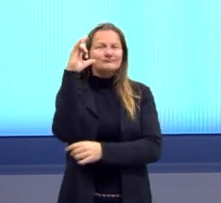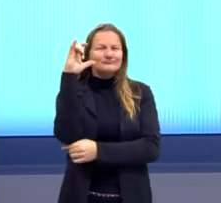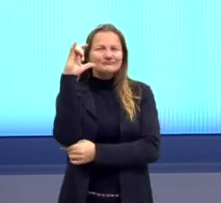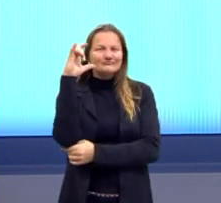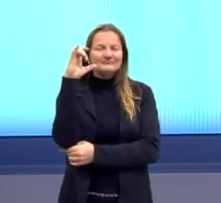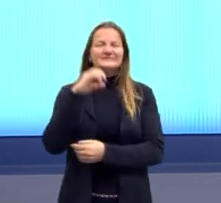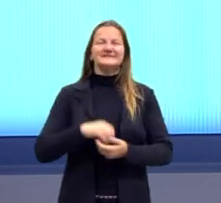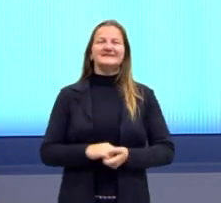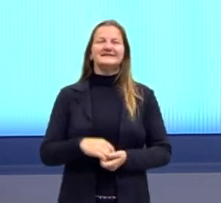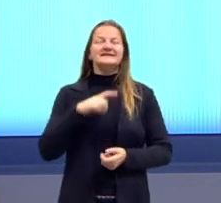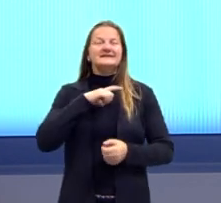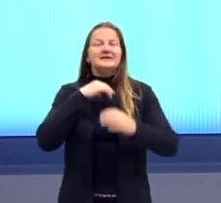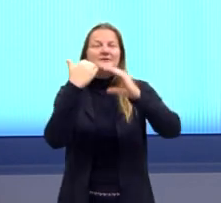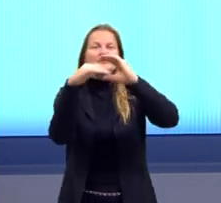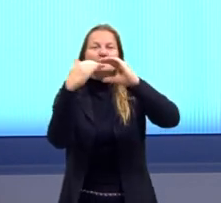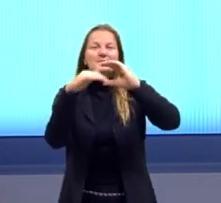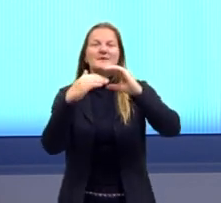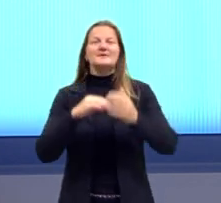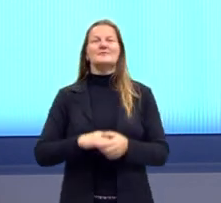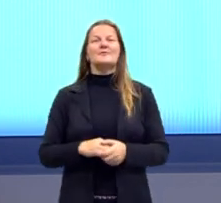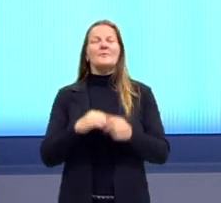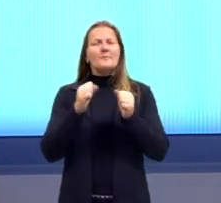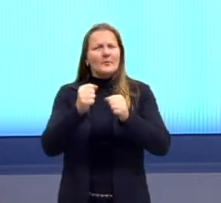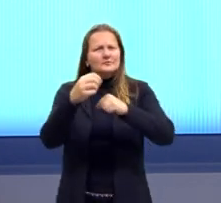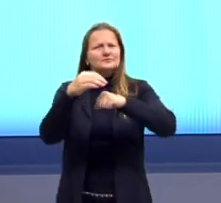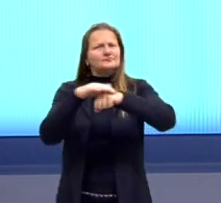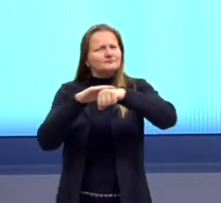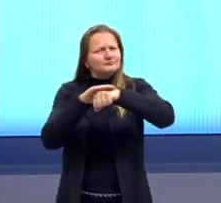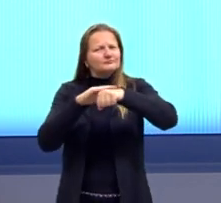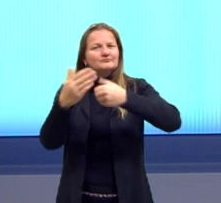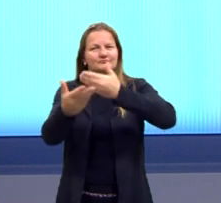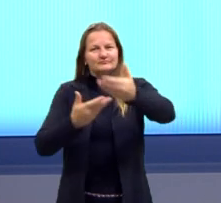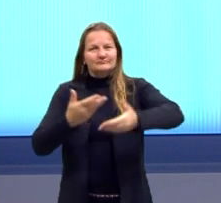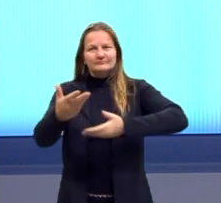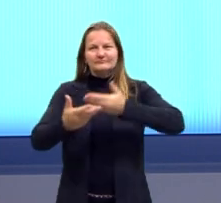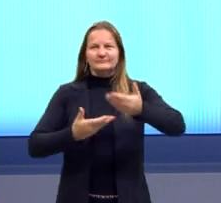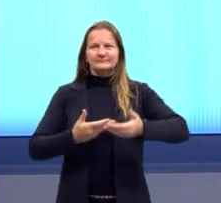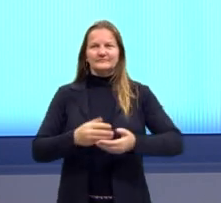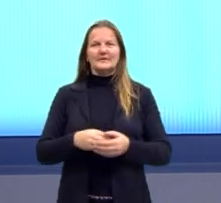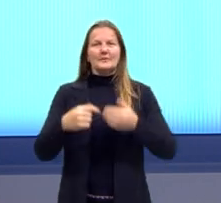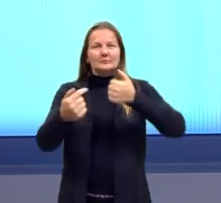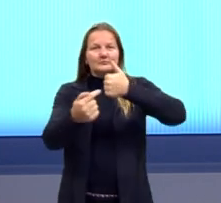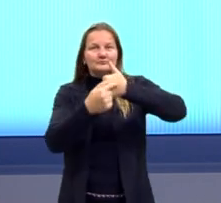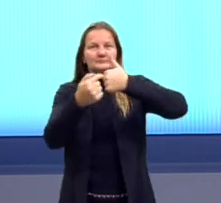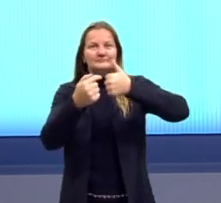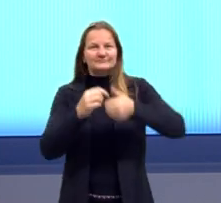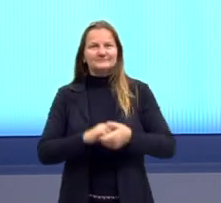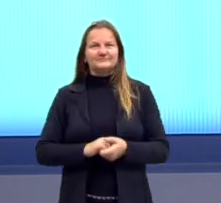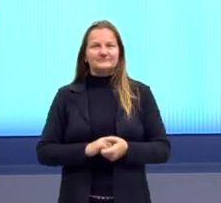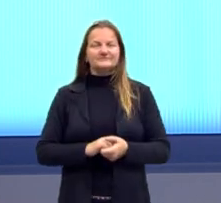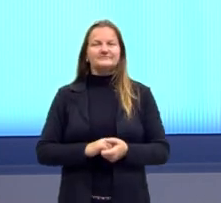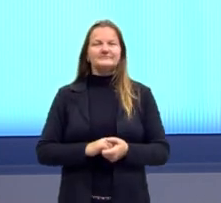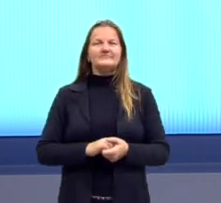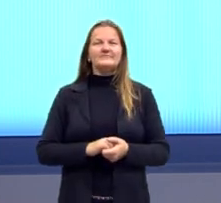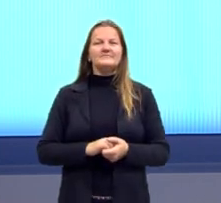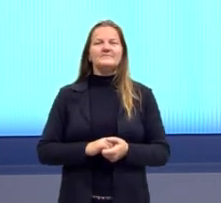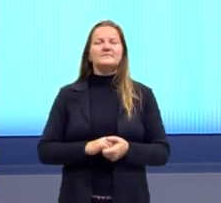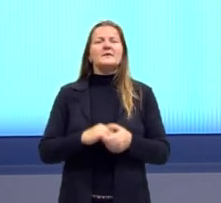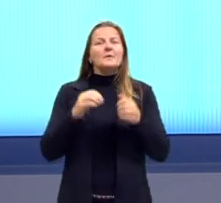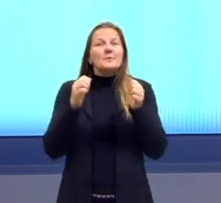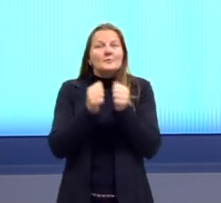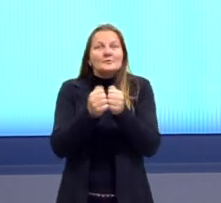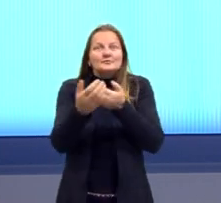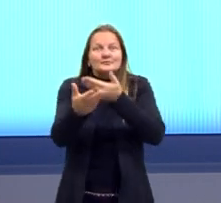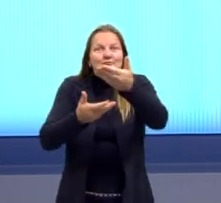vocês têm aí o meu e-mail educar peço que vocês postem Story marquem a gente né Para que eu possa